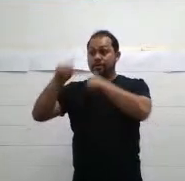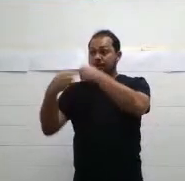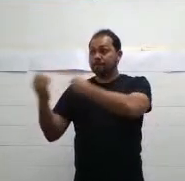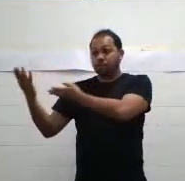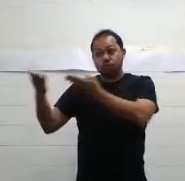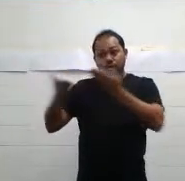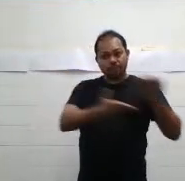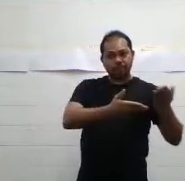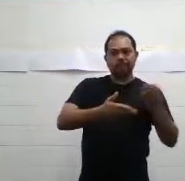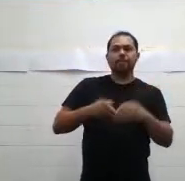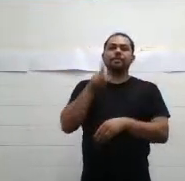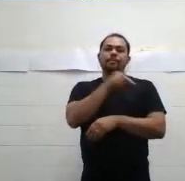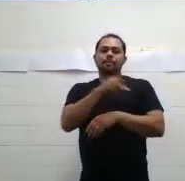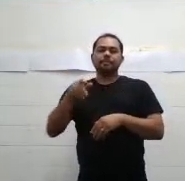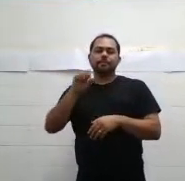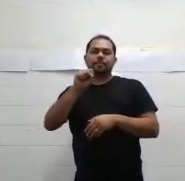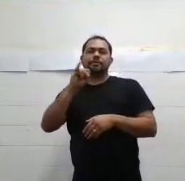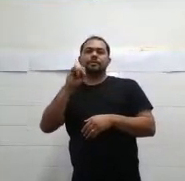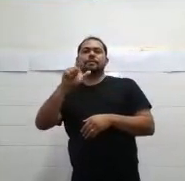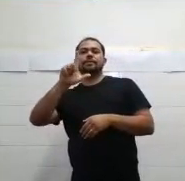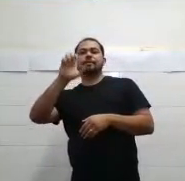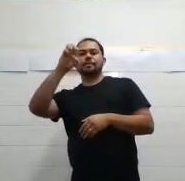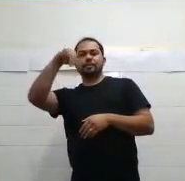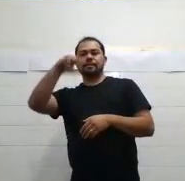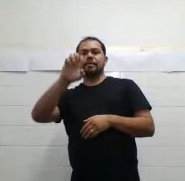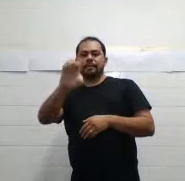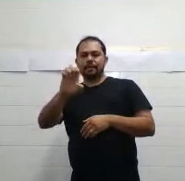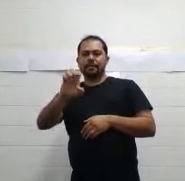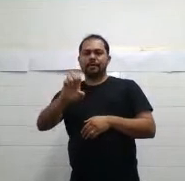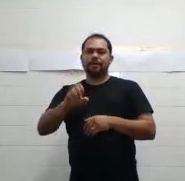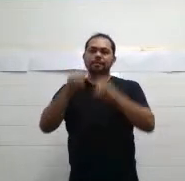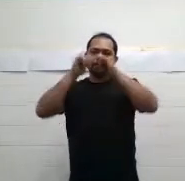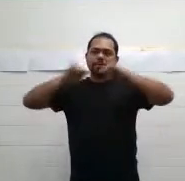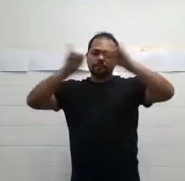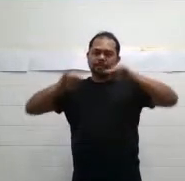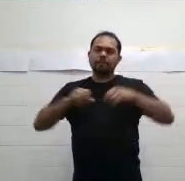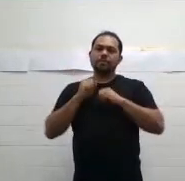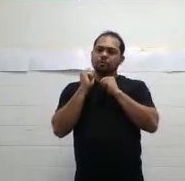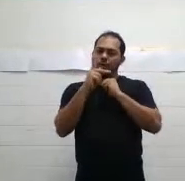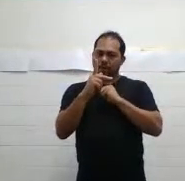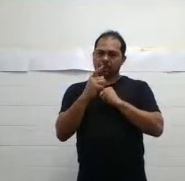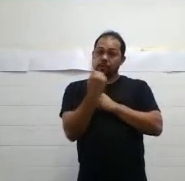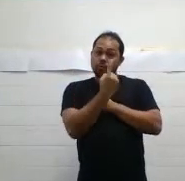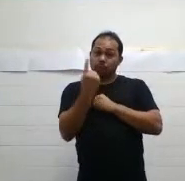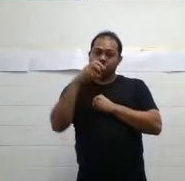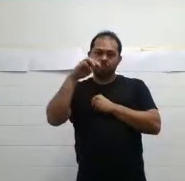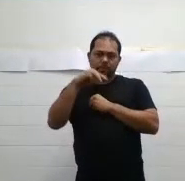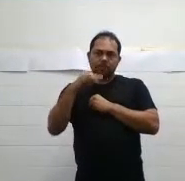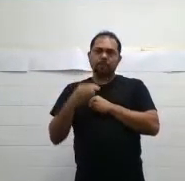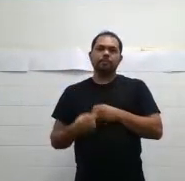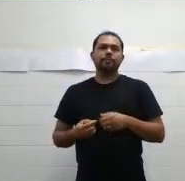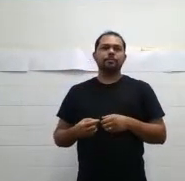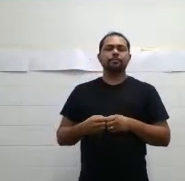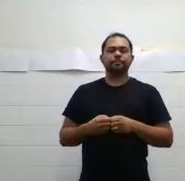os avisos, né, do evento, tá bom? Um minutinho só, tá? Ieda e Raquel.